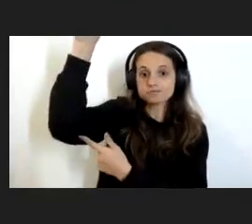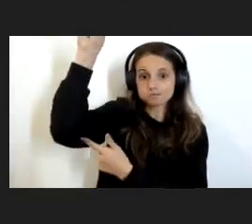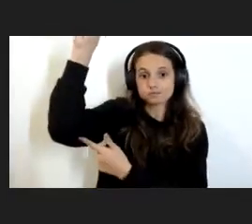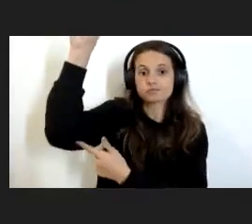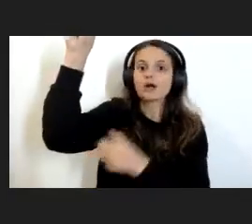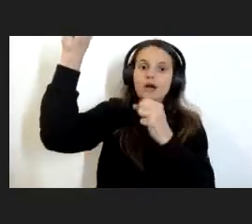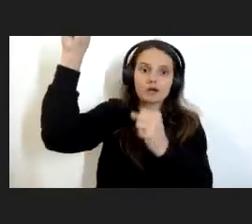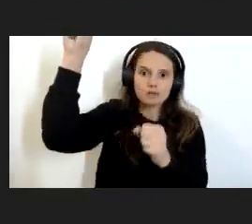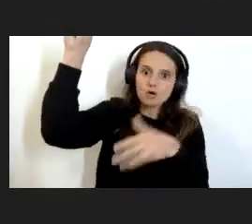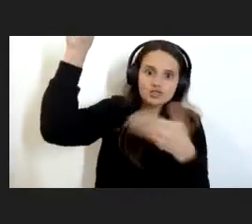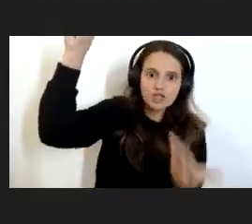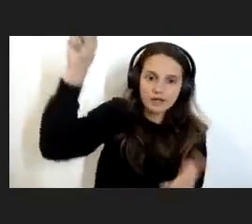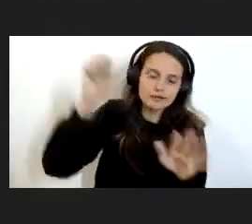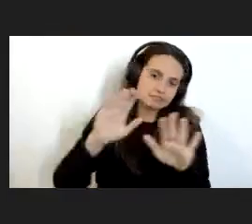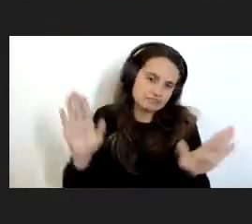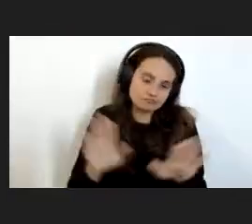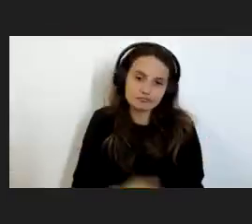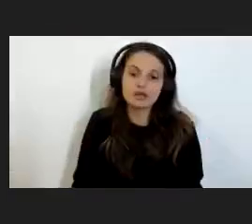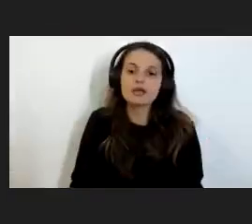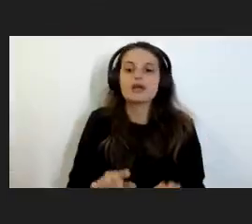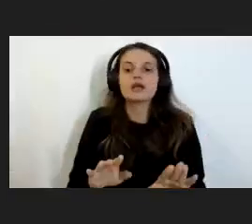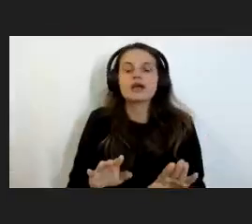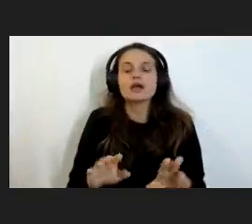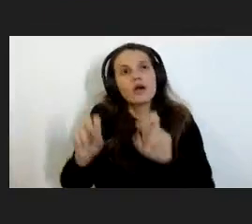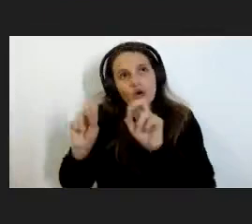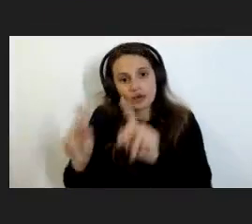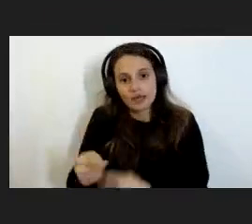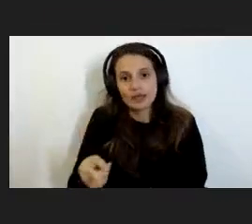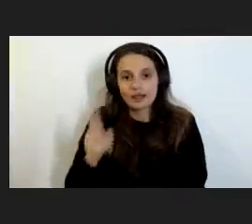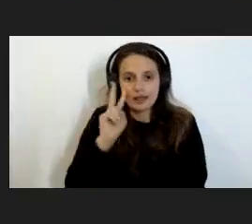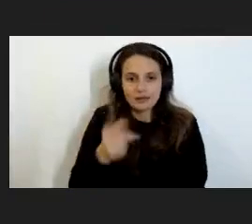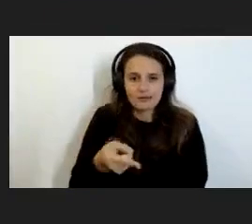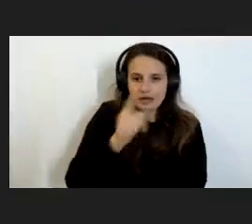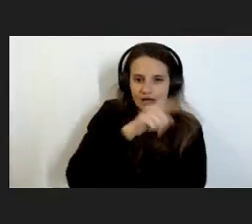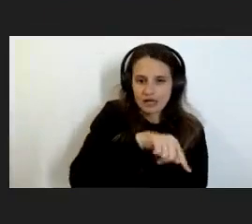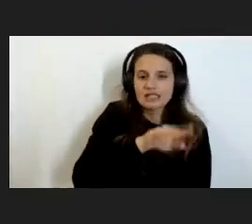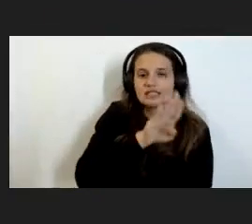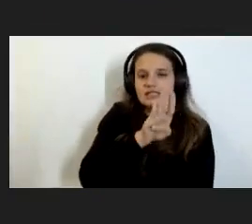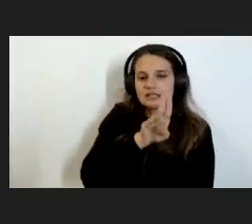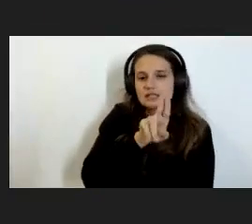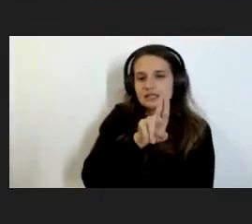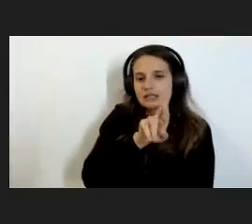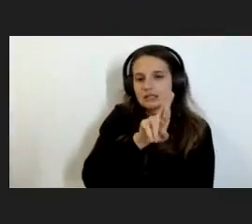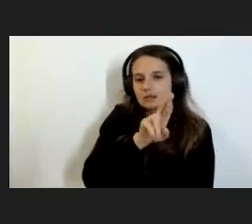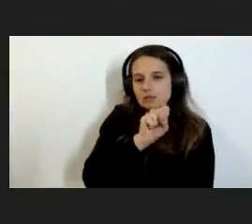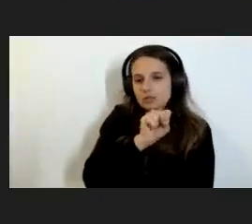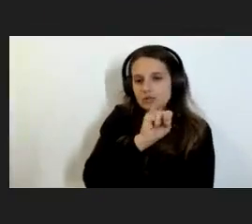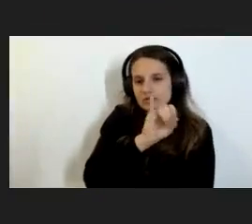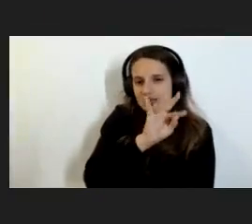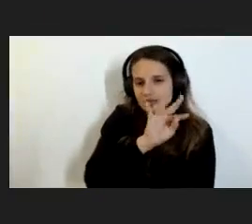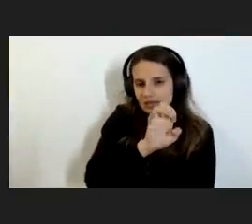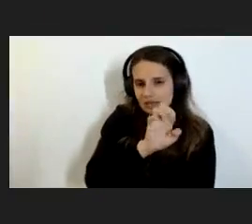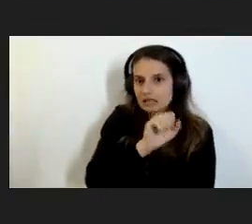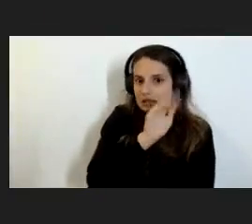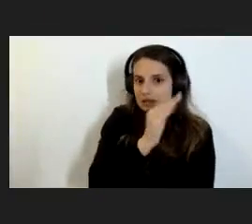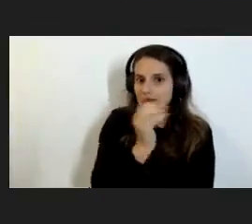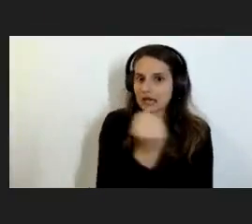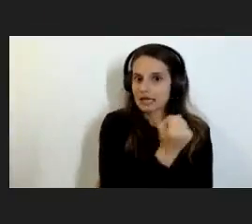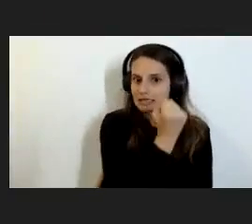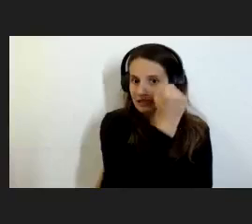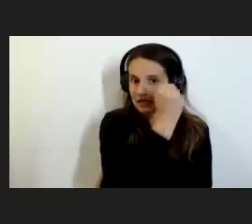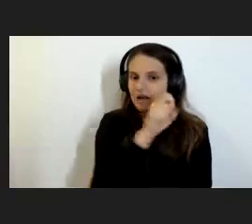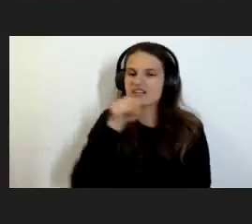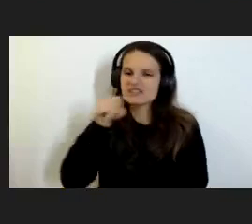é tão grave quanto a bursite e a outra do nervo mediano, mas ela também é bem chatinha